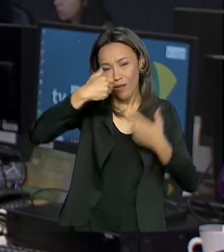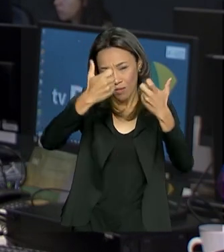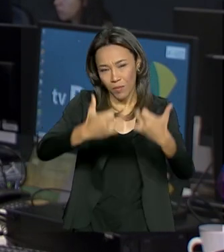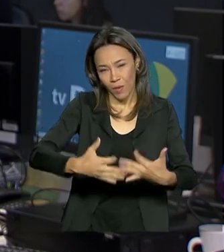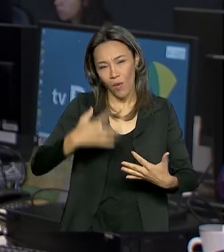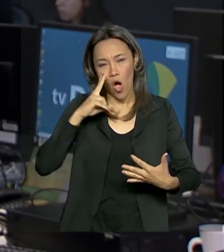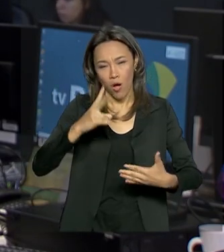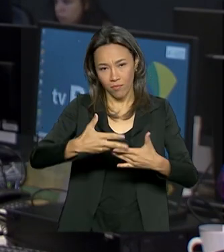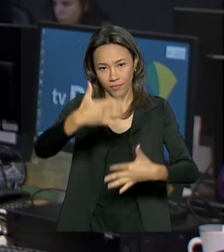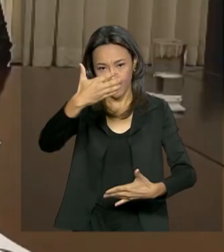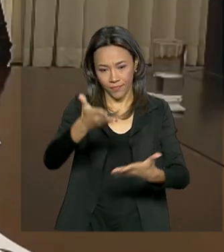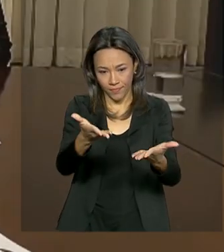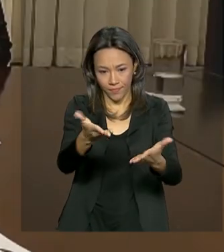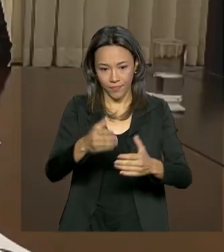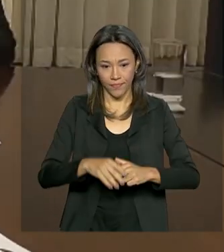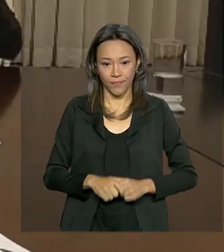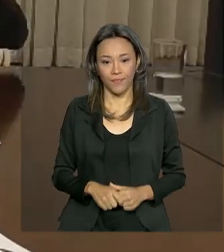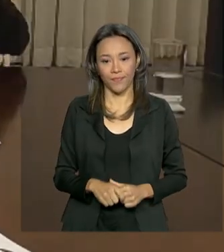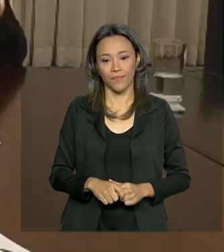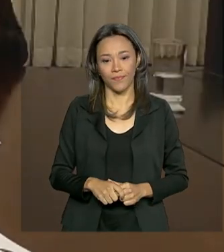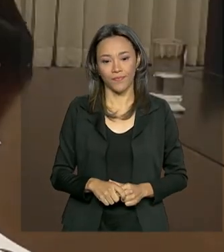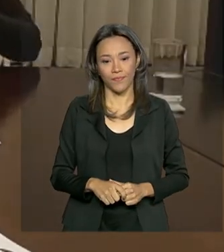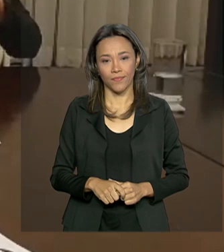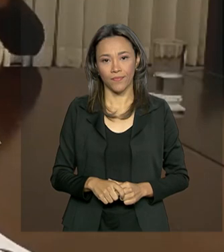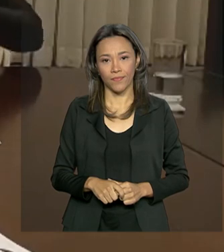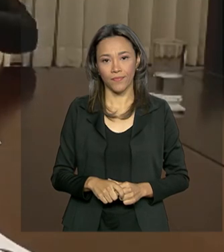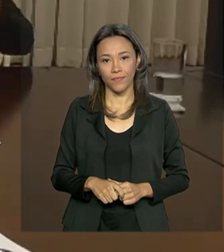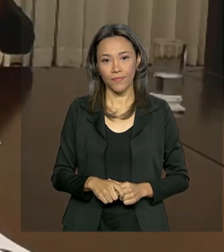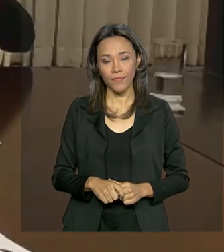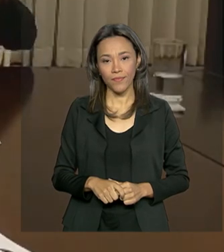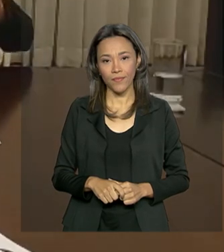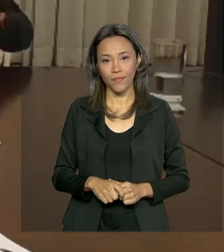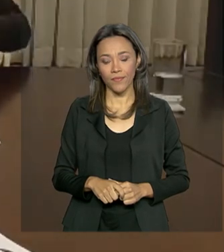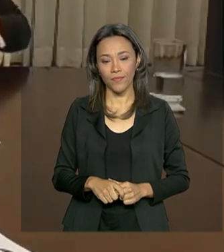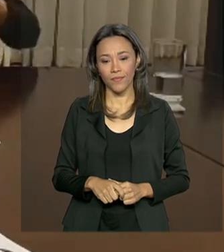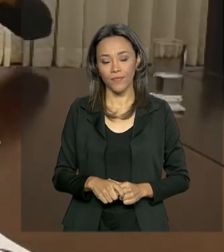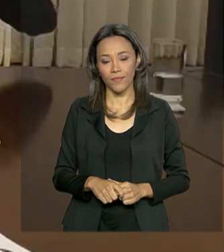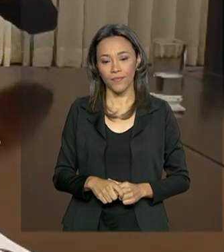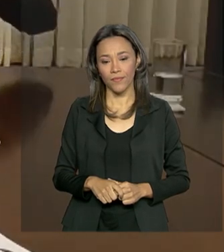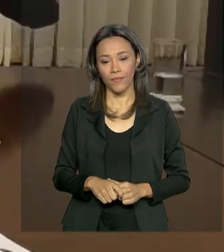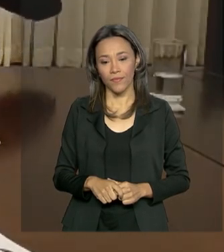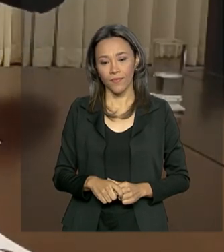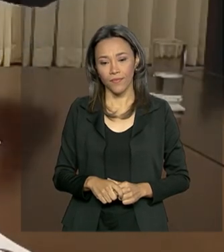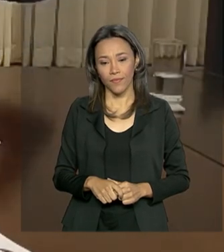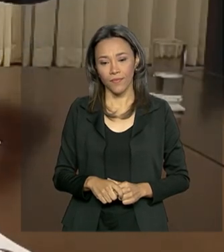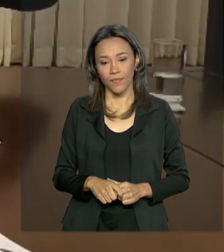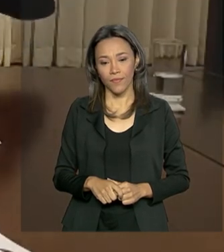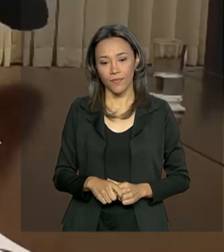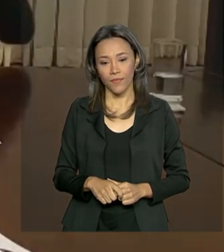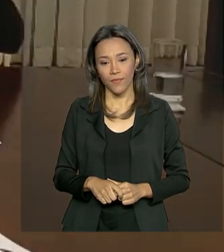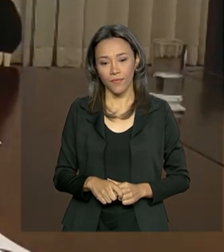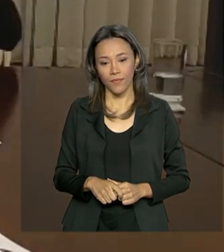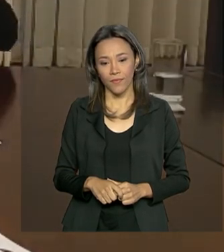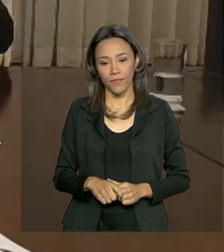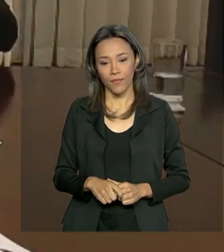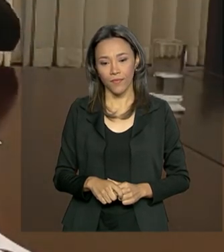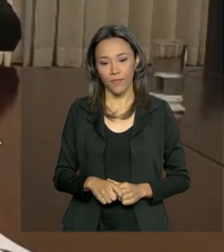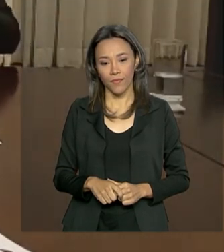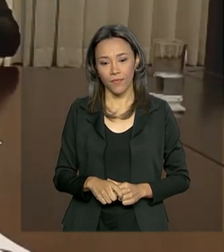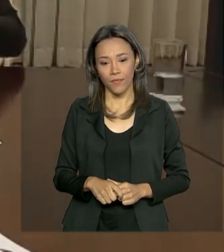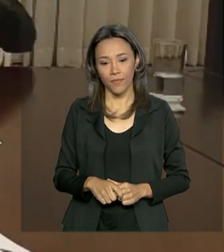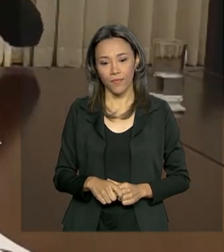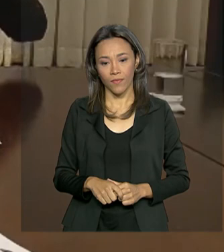Veja aí. A economia deslanchou, foi muita coisa destravada, o Brasil está